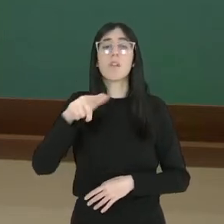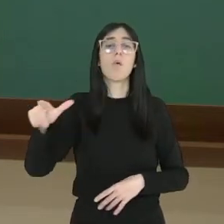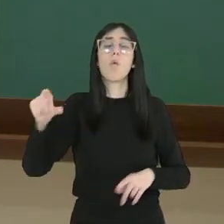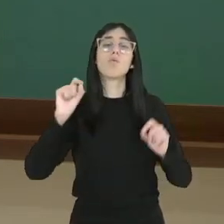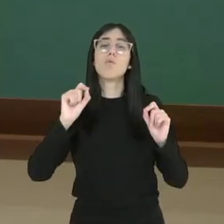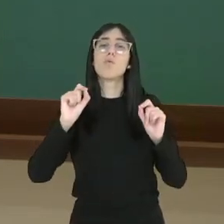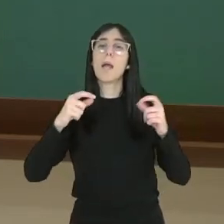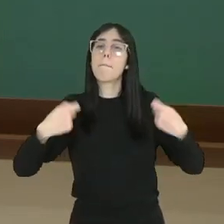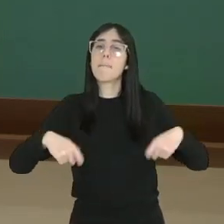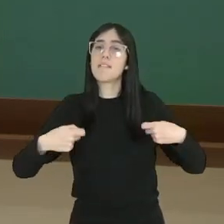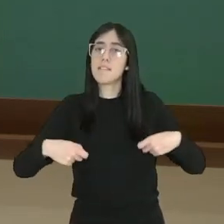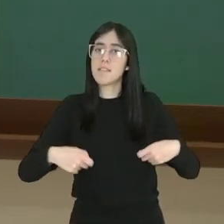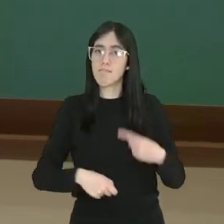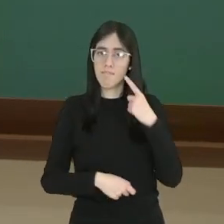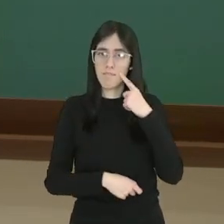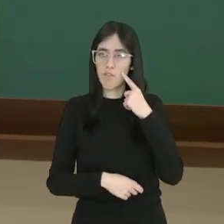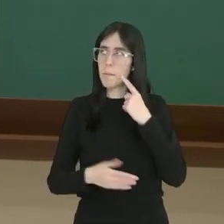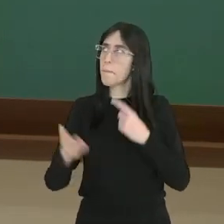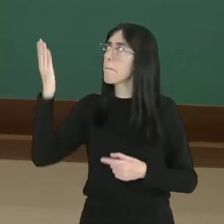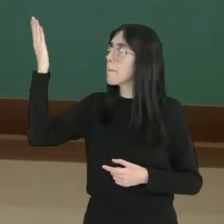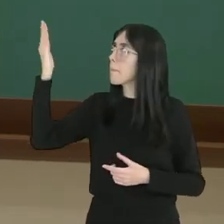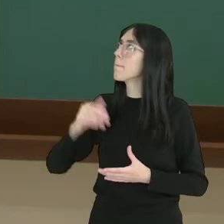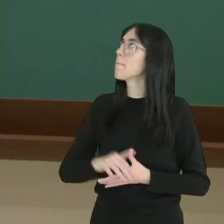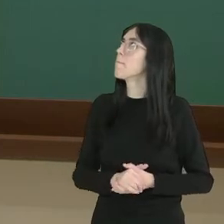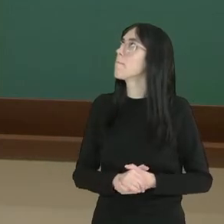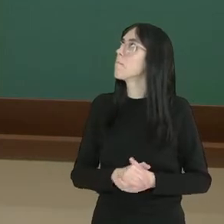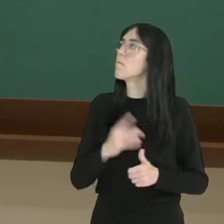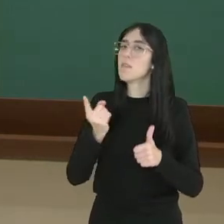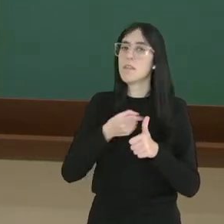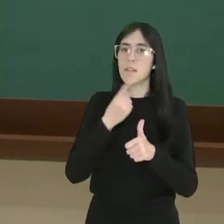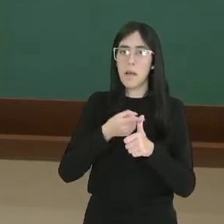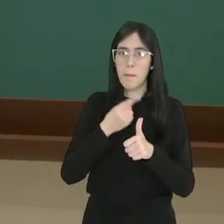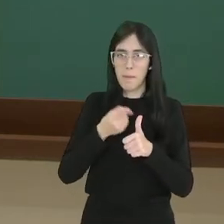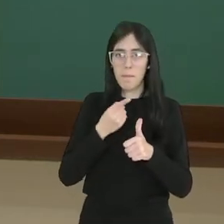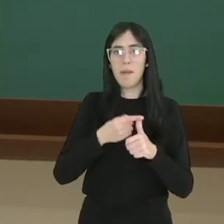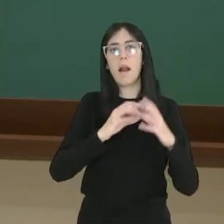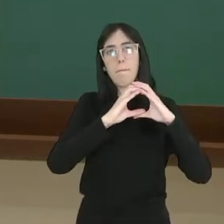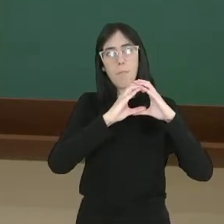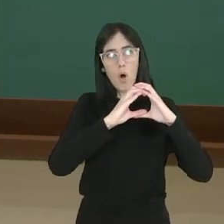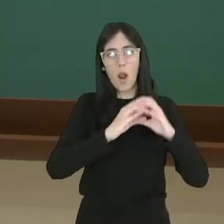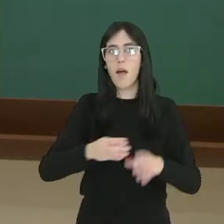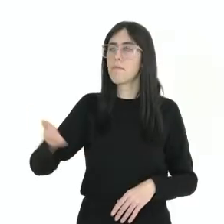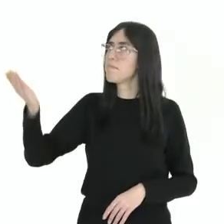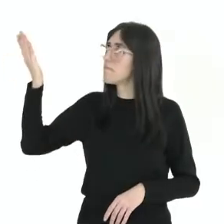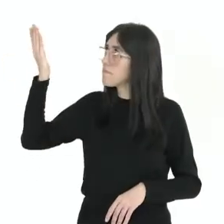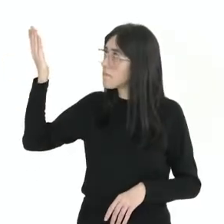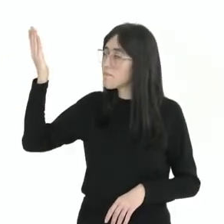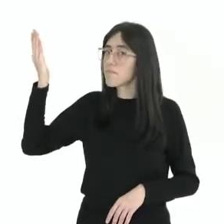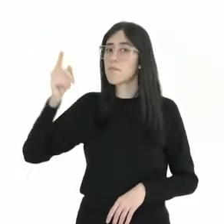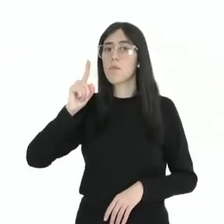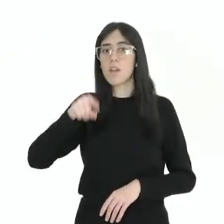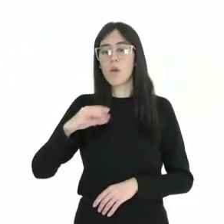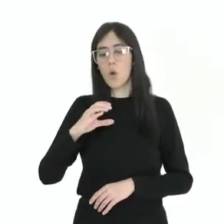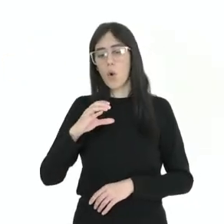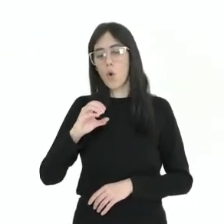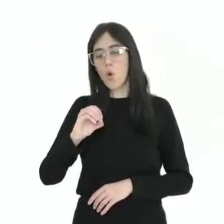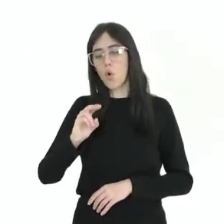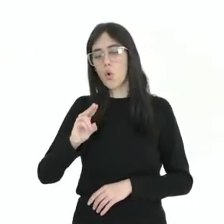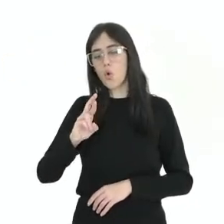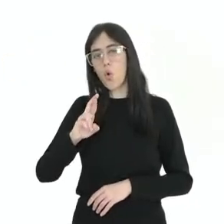equipamentos nós temos num jogo de beisebol? A primeira, então, como eu falei para vocês, essa bola, normalmente ela é feita de couro